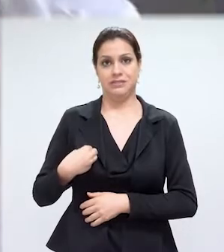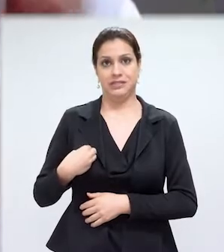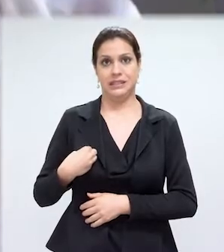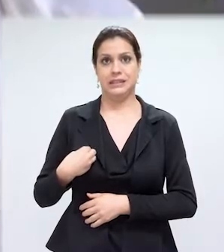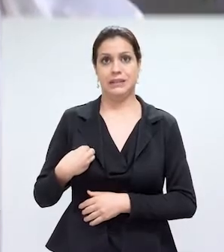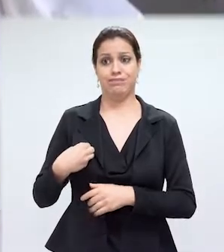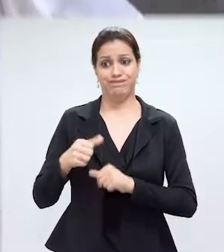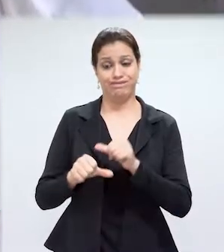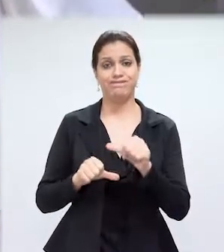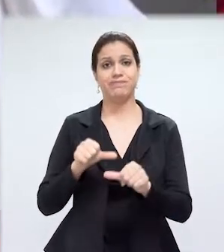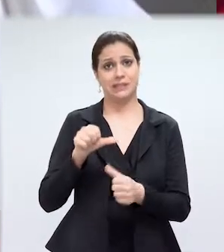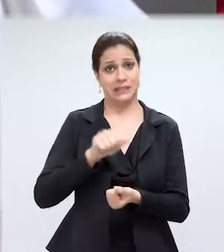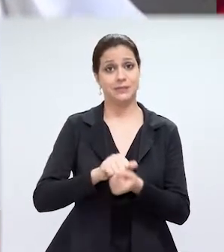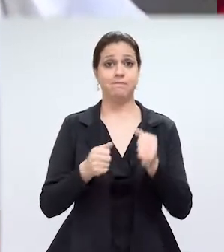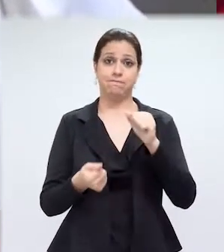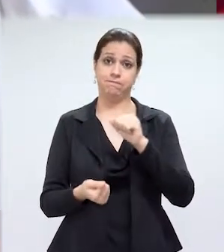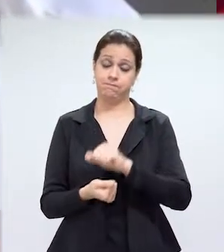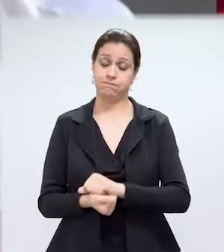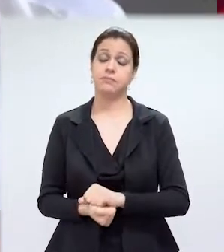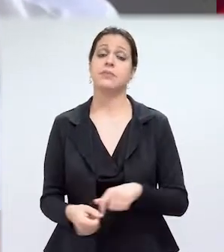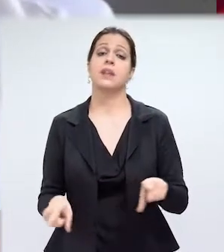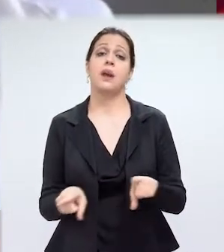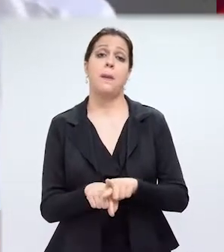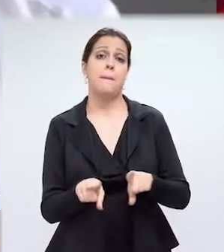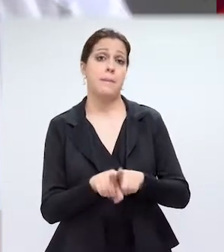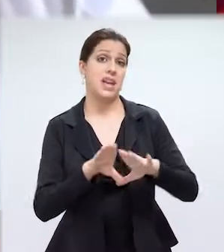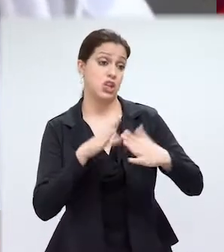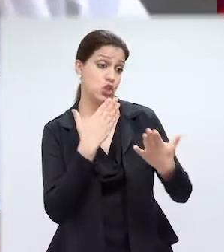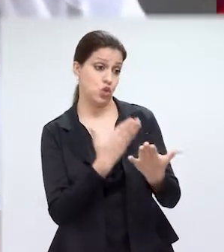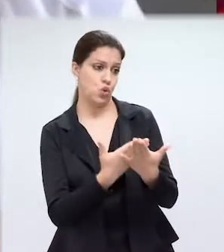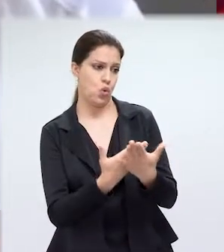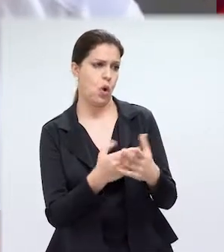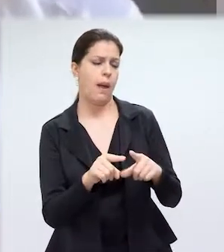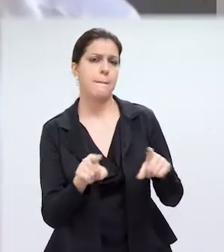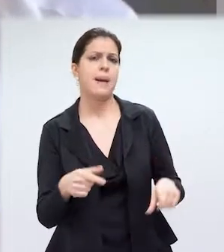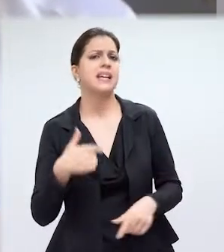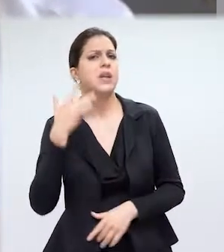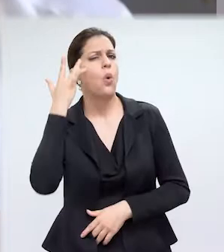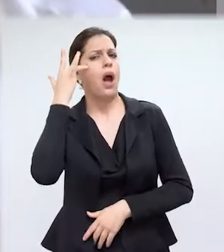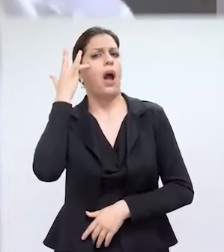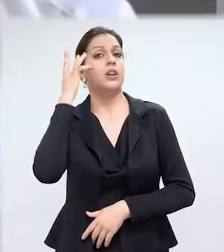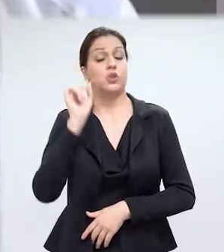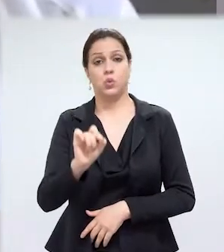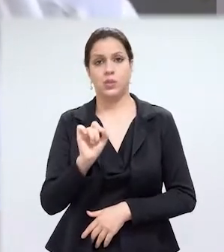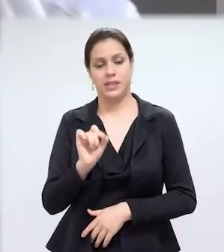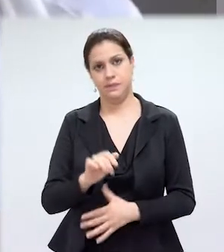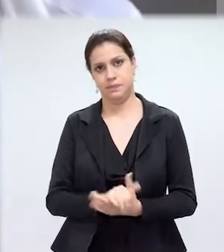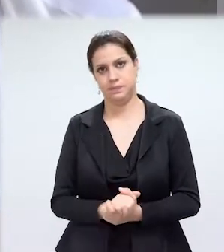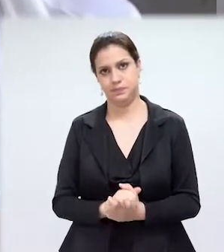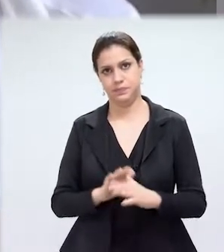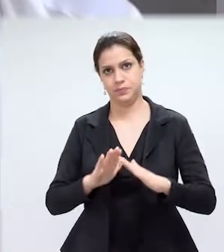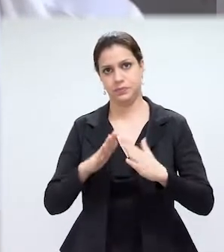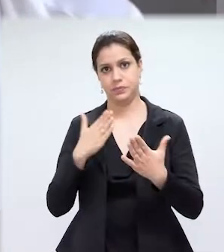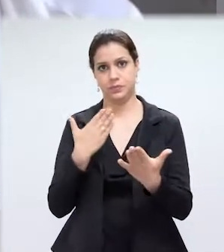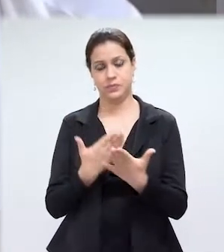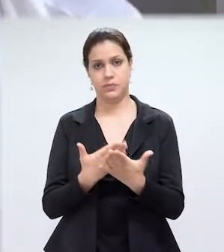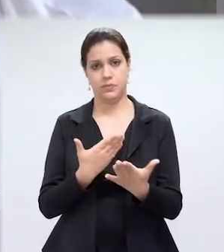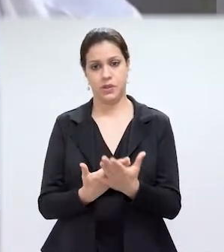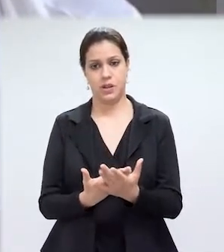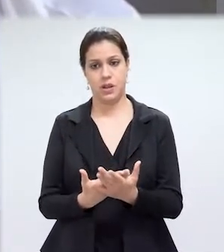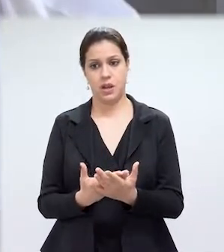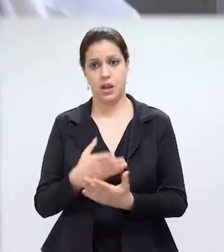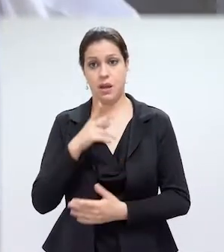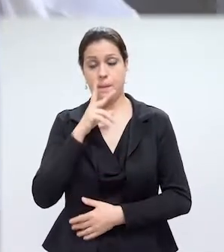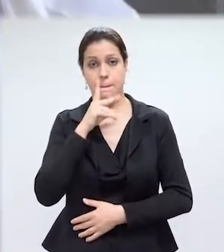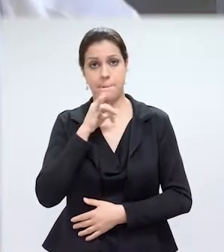né? O padrão de vida que levava e tudo mais, né? E a questão da escola também. Mas eu acho que a questão